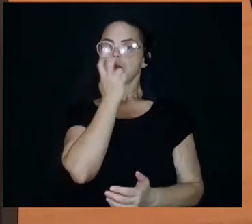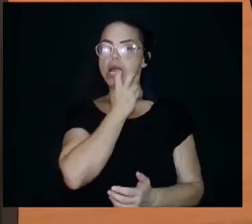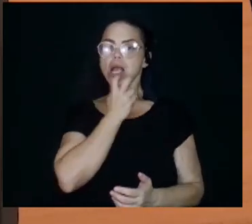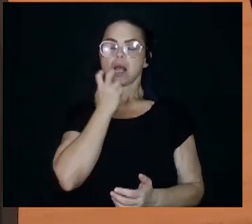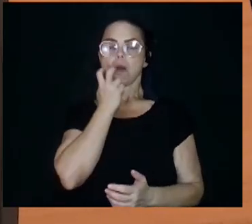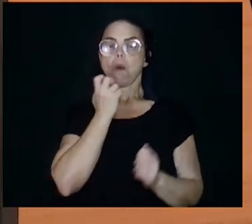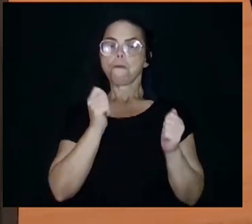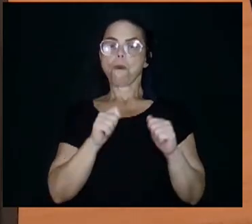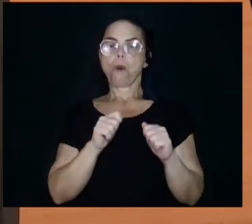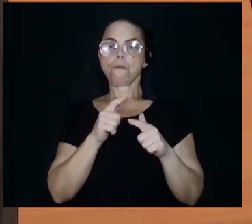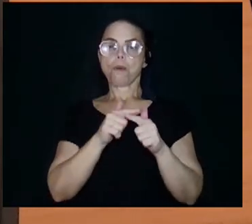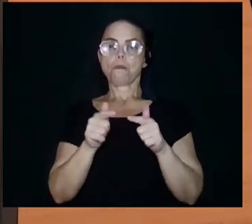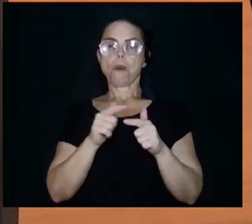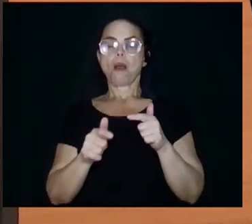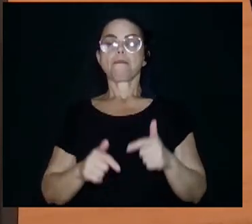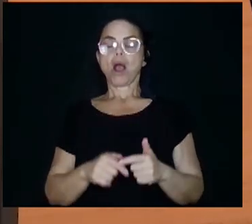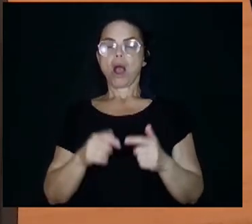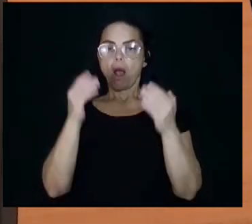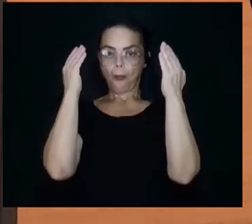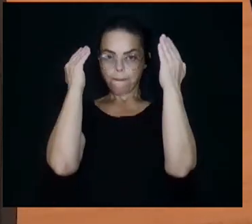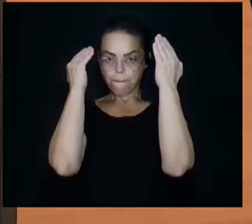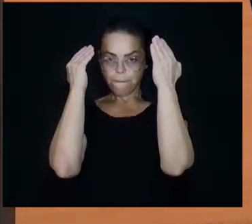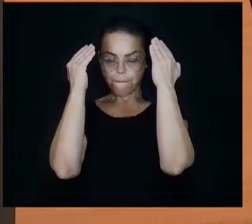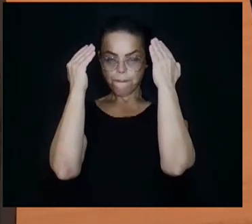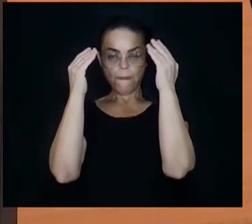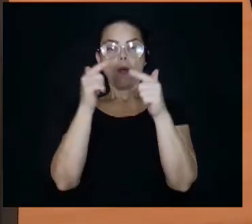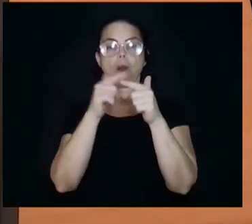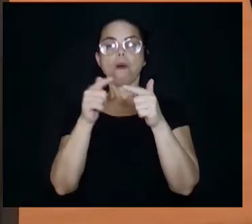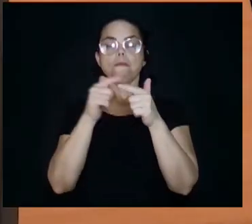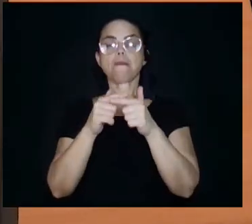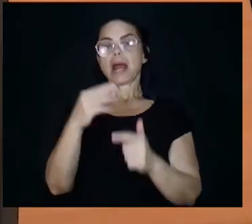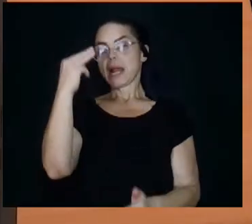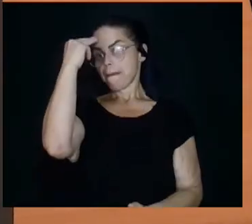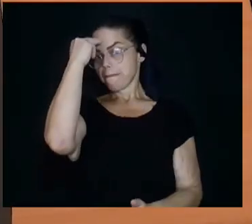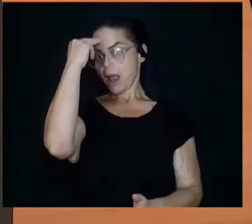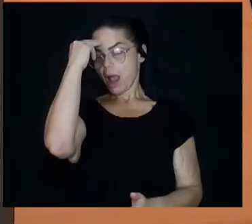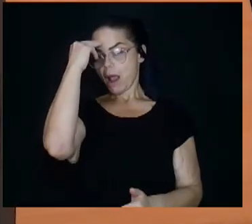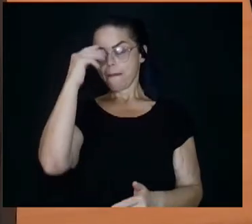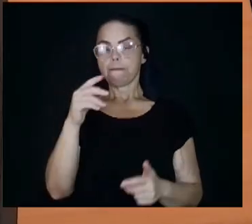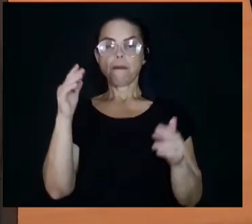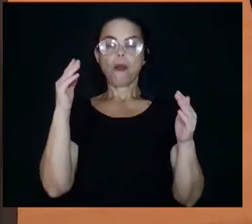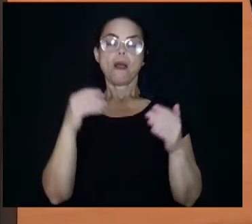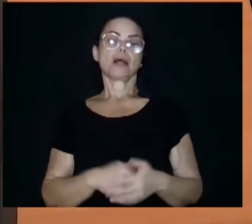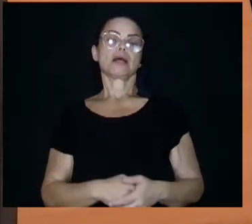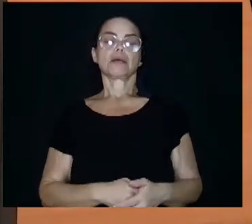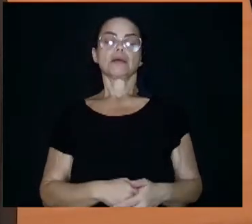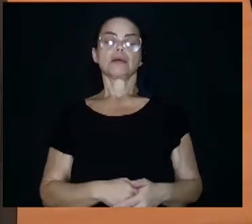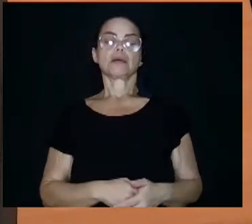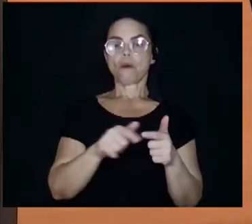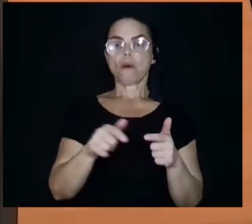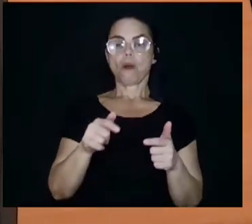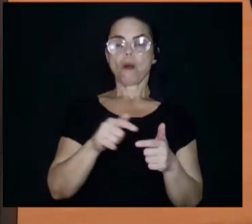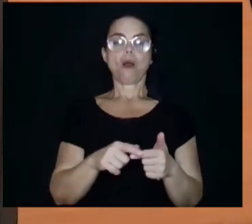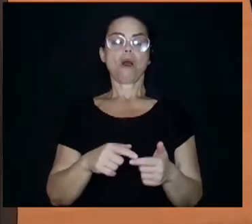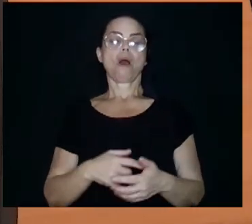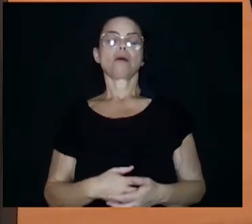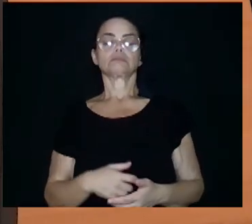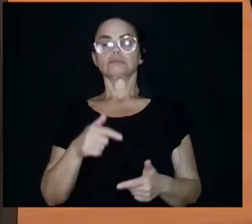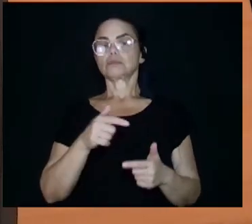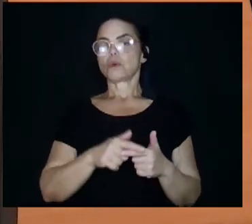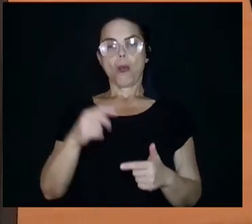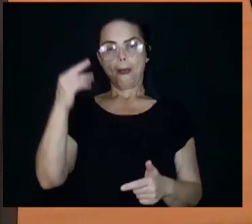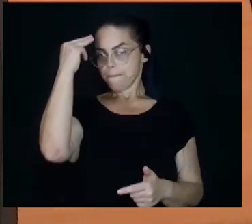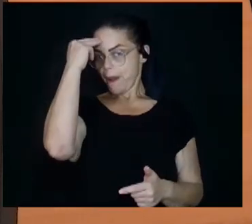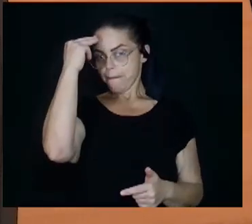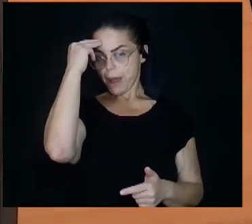eu venho falar aqui hoje sobre esse mito principal de que ela não é causada por problema emocional ou psicológico, que, na